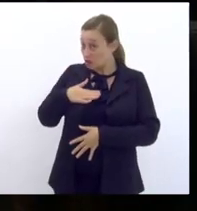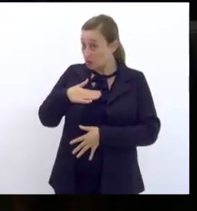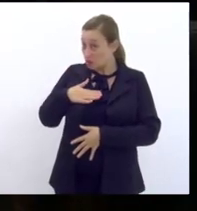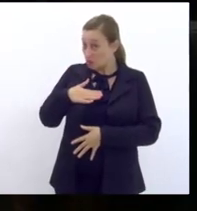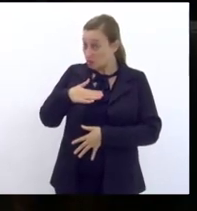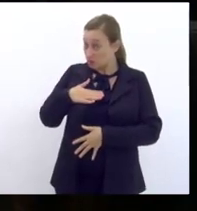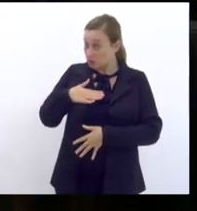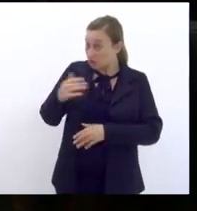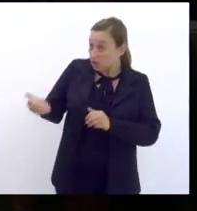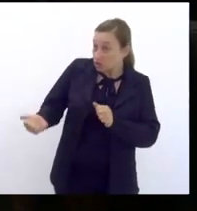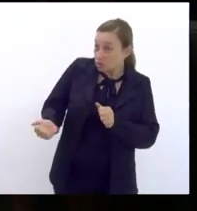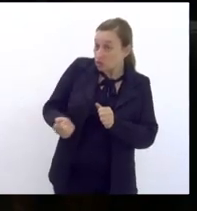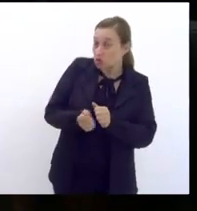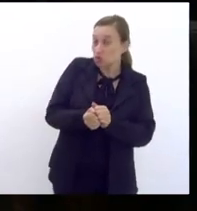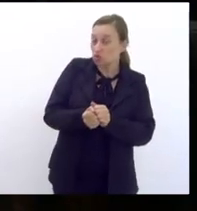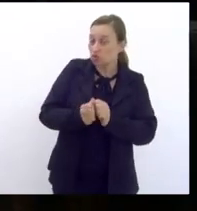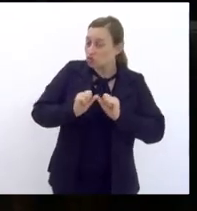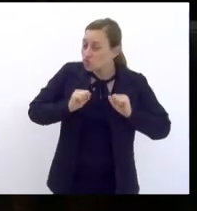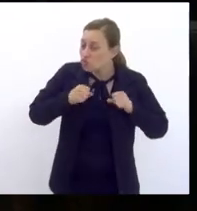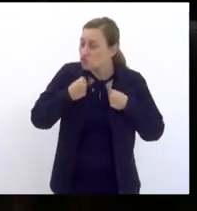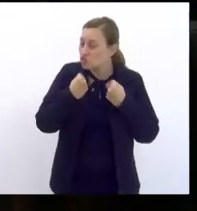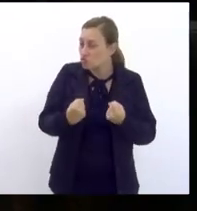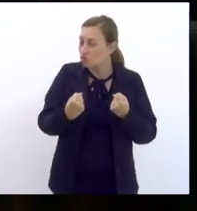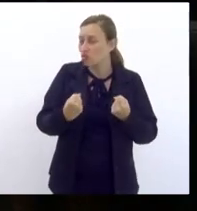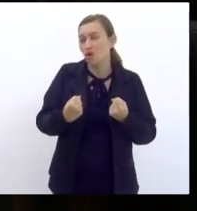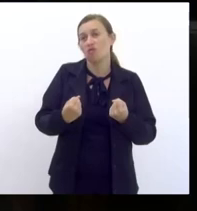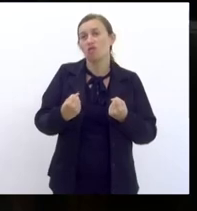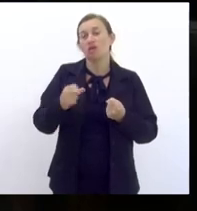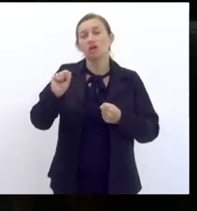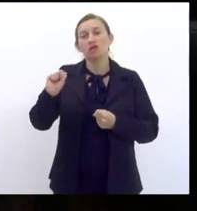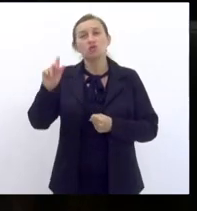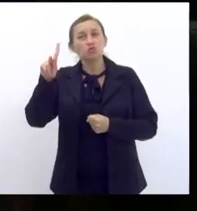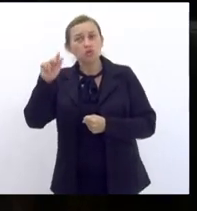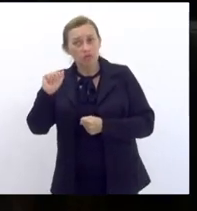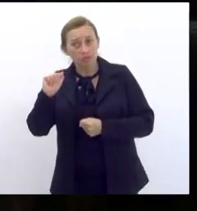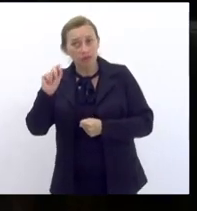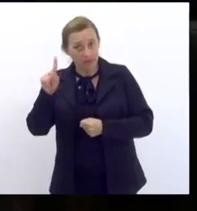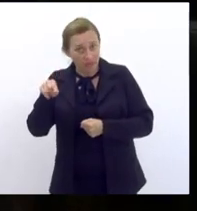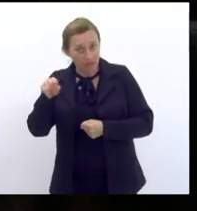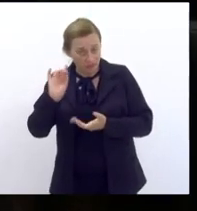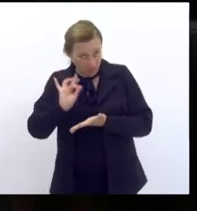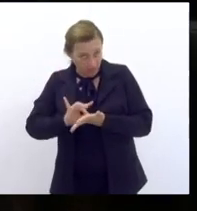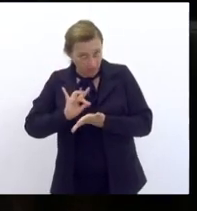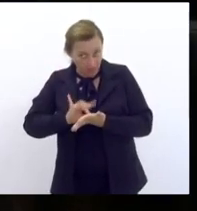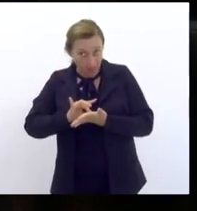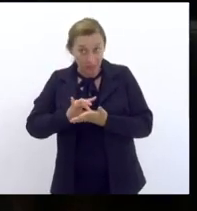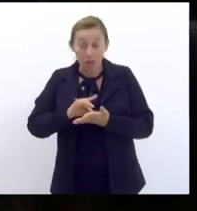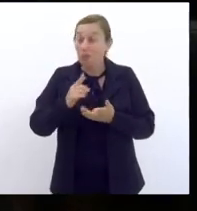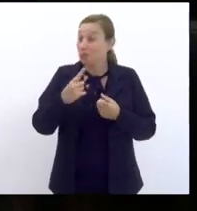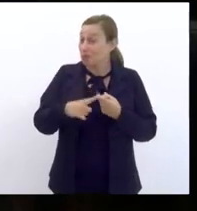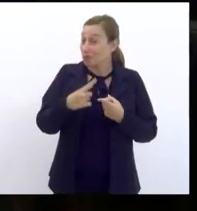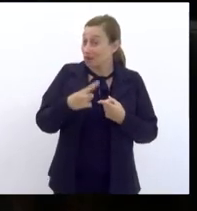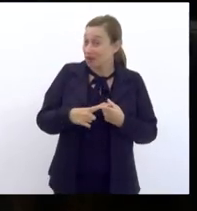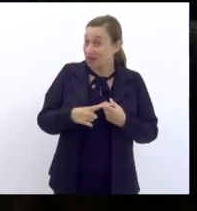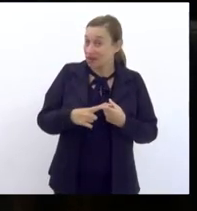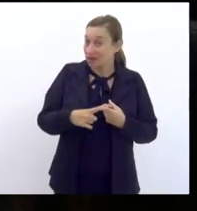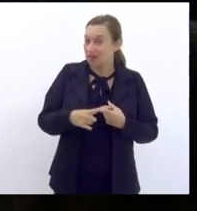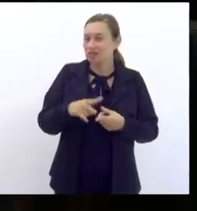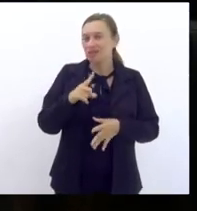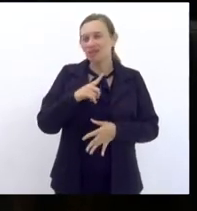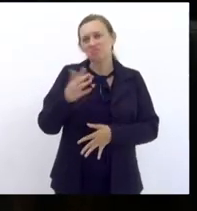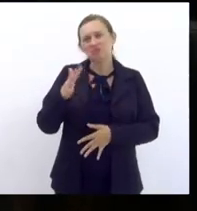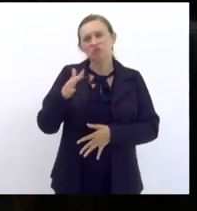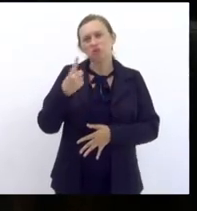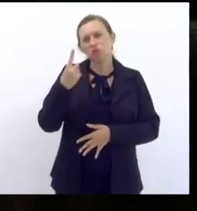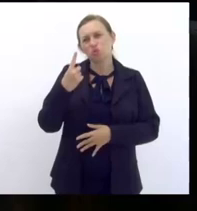mantém a sua viva que é a força da suipa não é verdade porque é teve mais ou menos